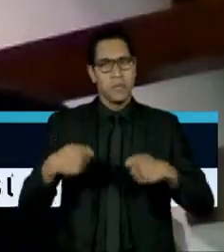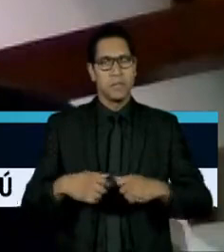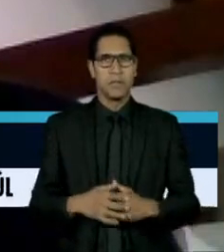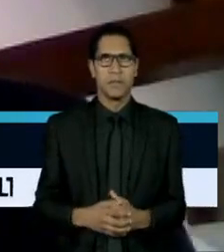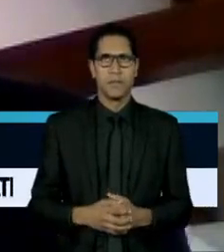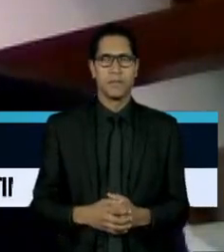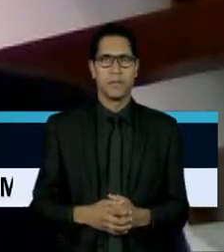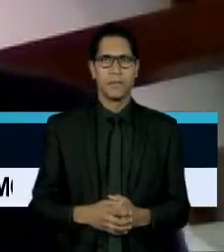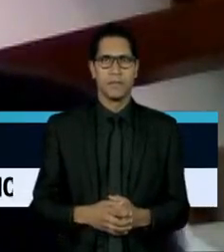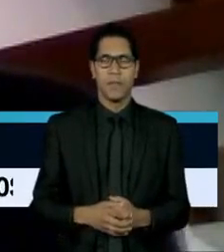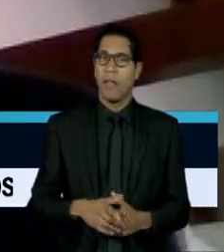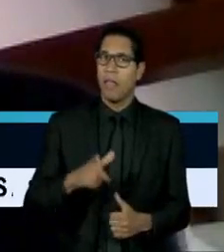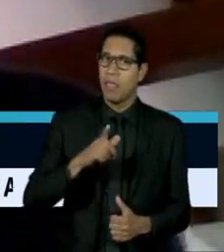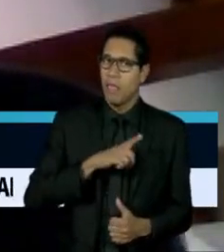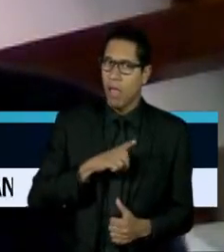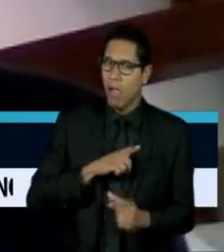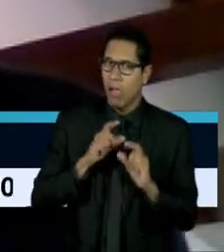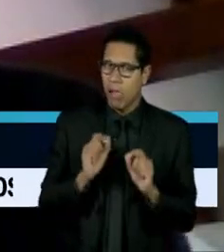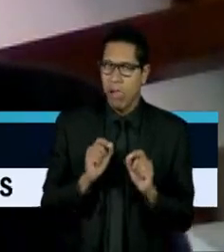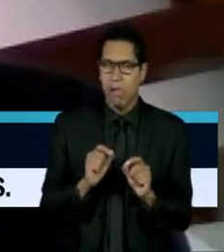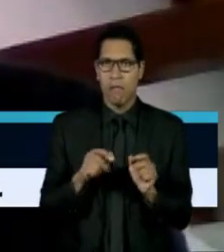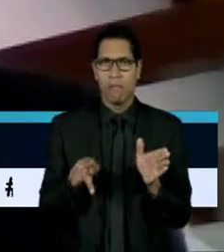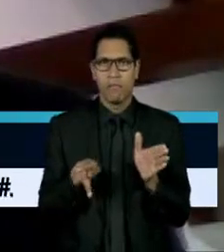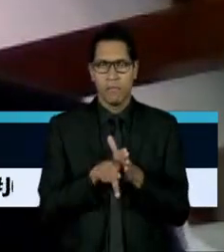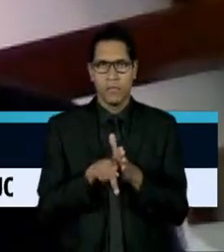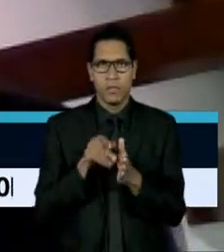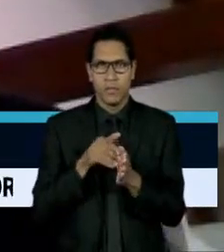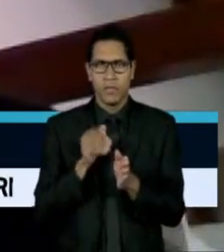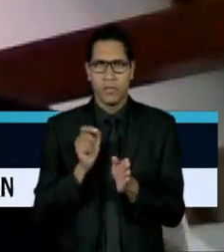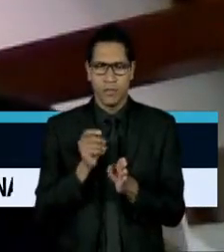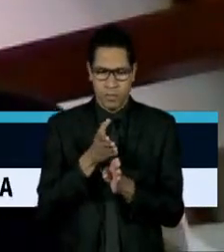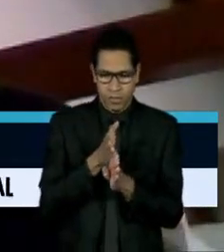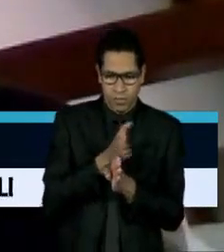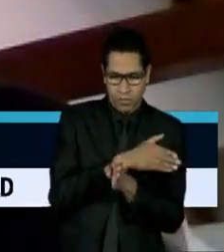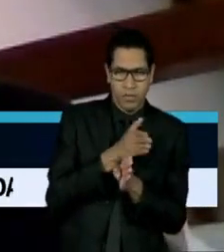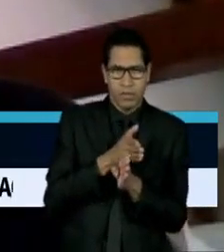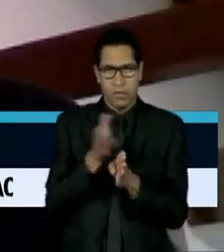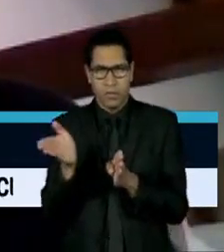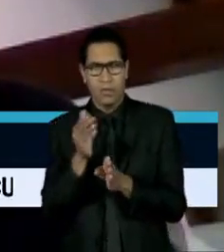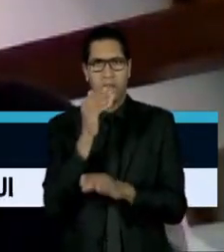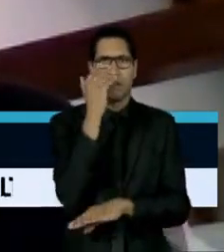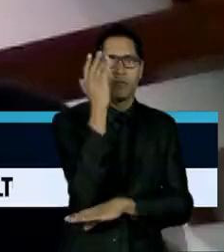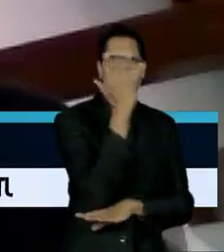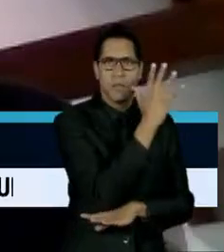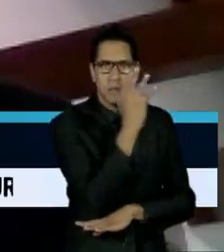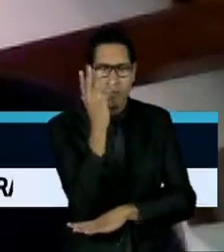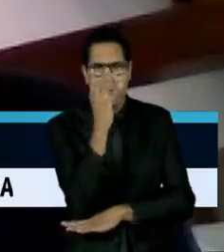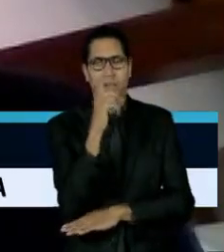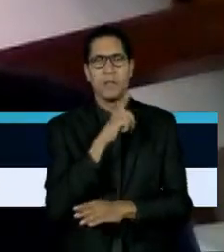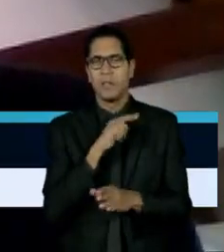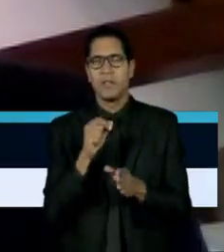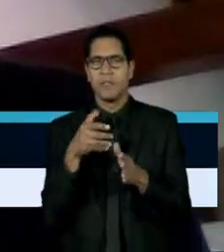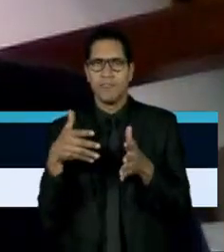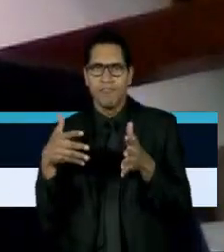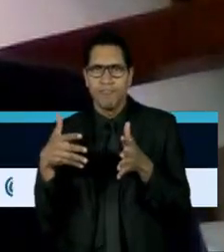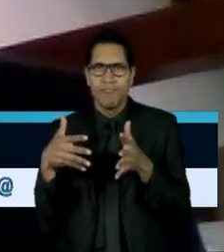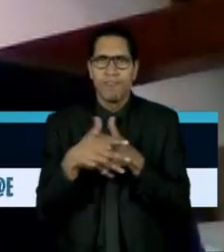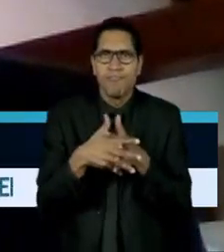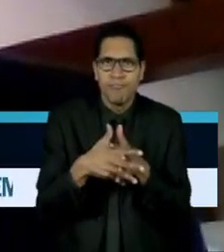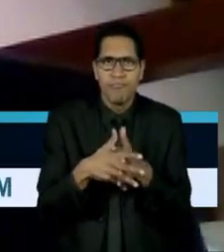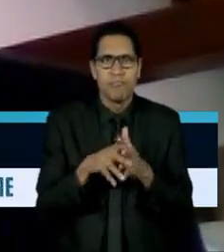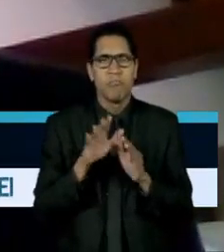espécie de avanço da fronteira do desmatamento, que é uma fronteira que não é